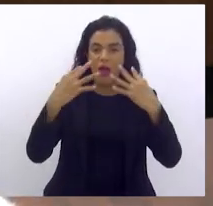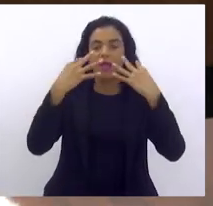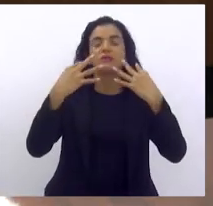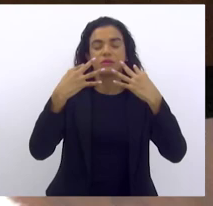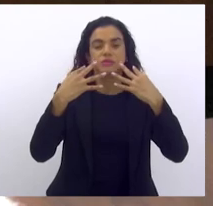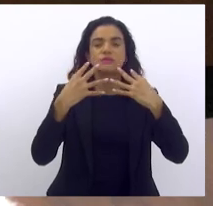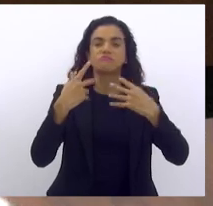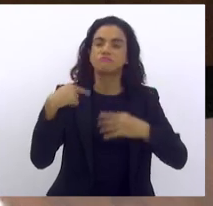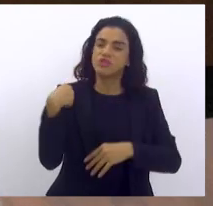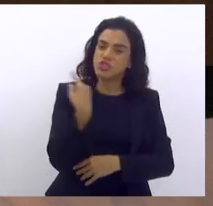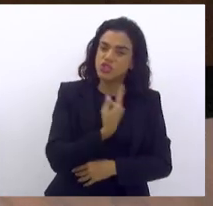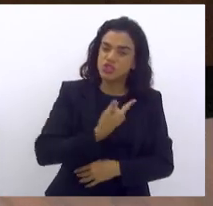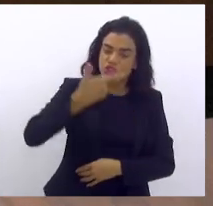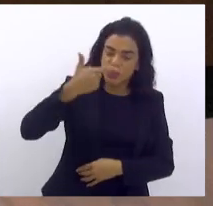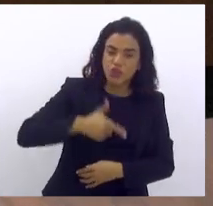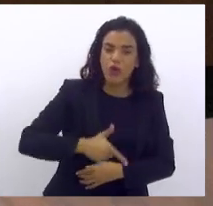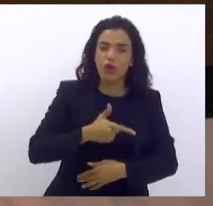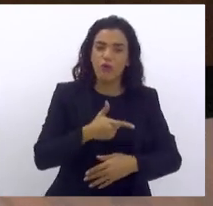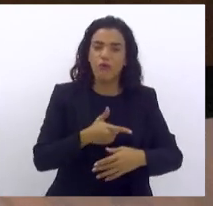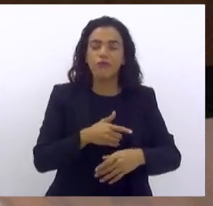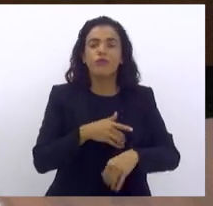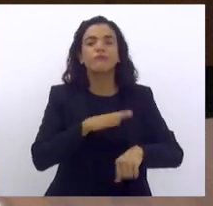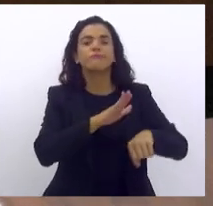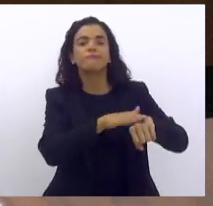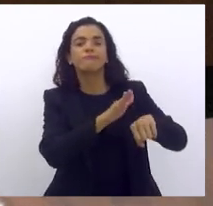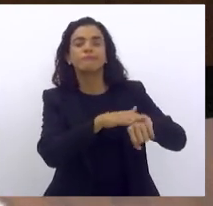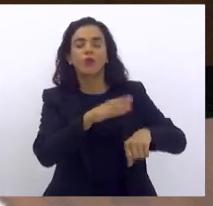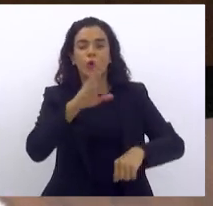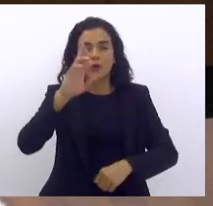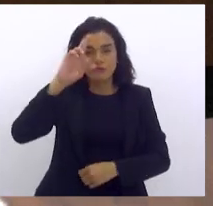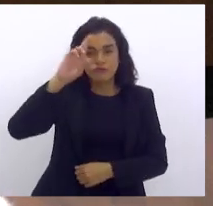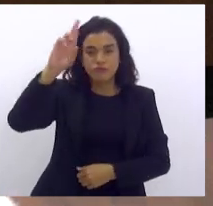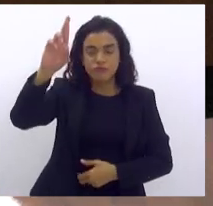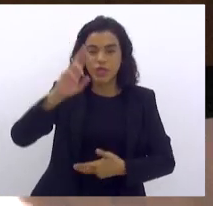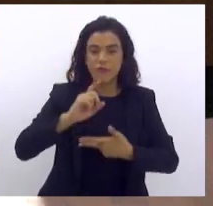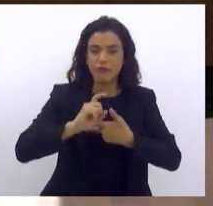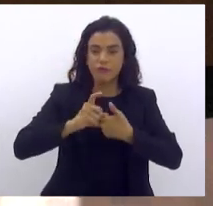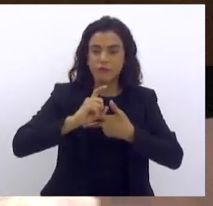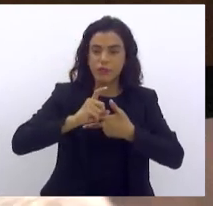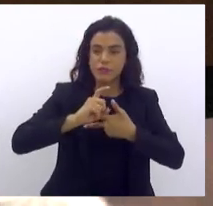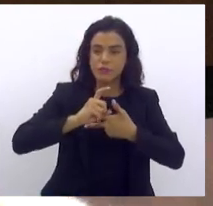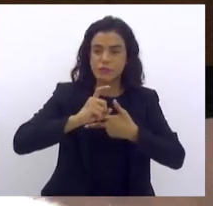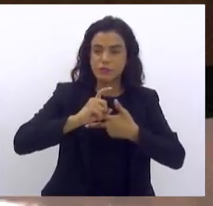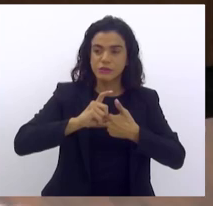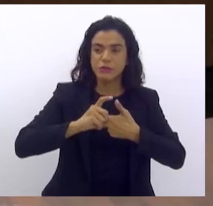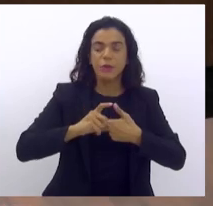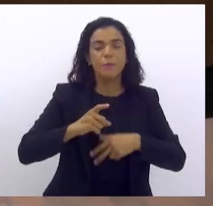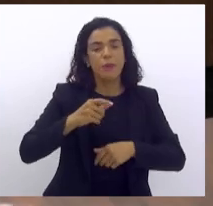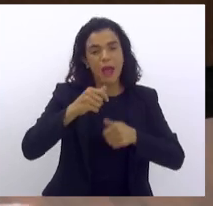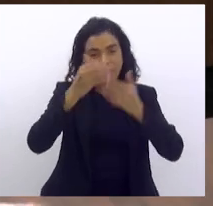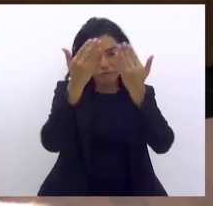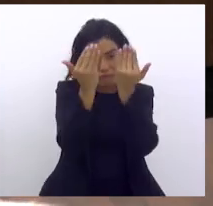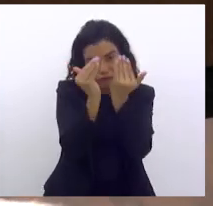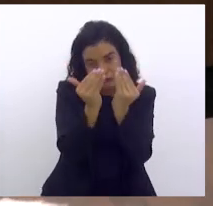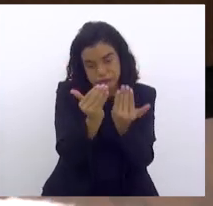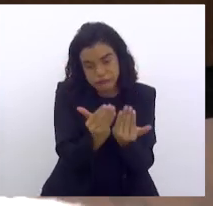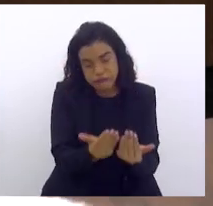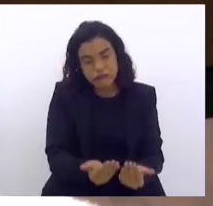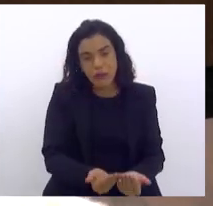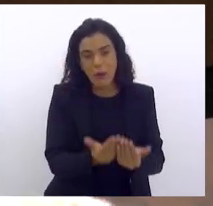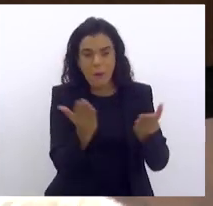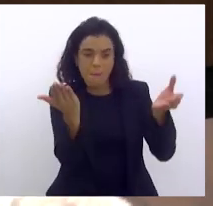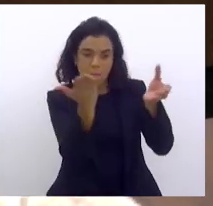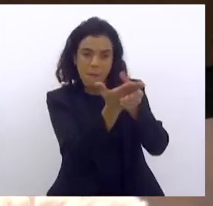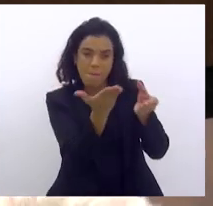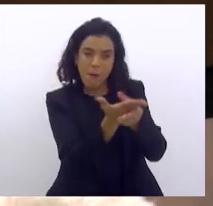gente voltar a cobrar o chefe do Executivo para voltar a analisar os processos,